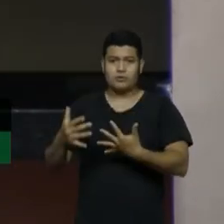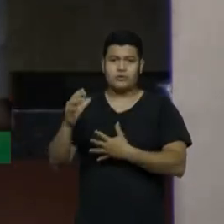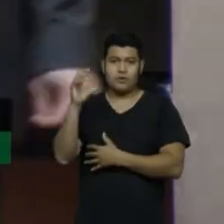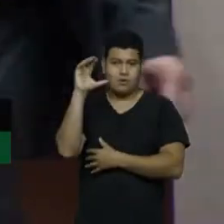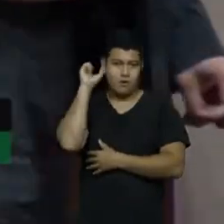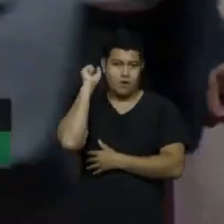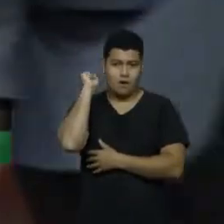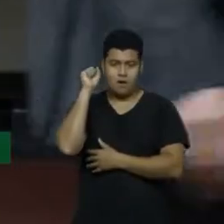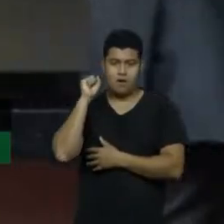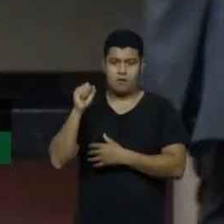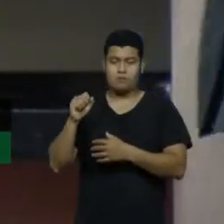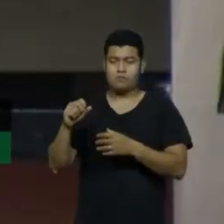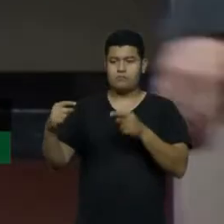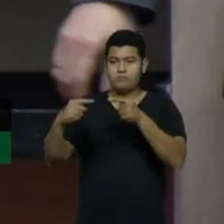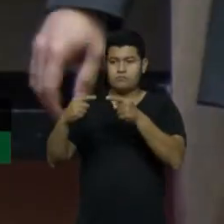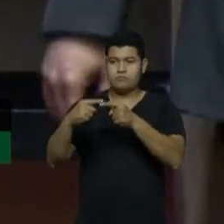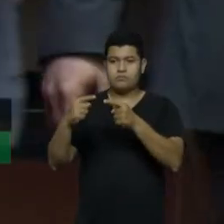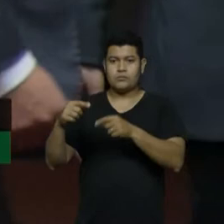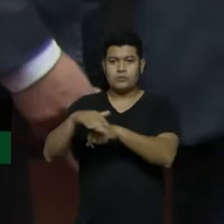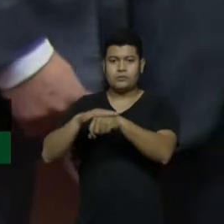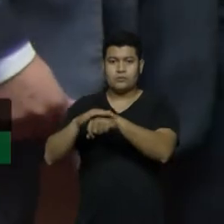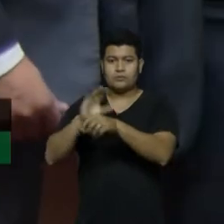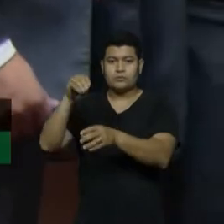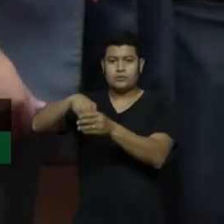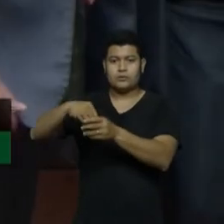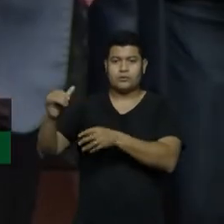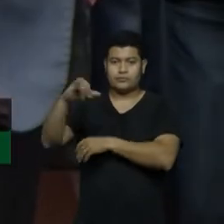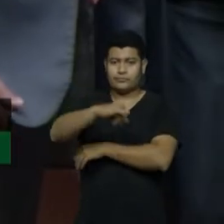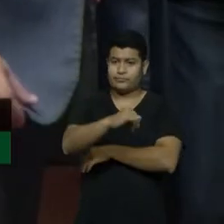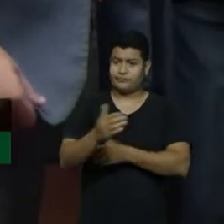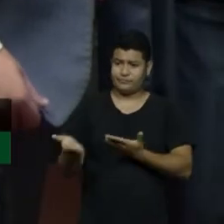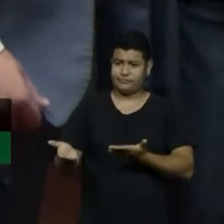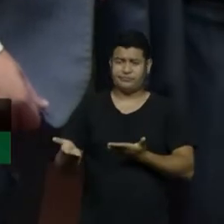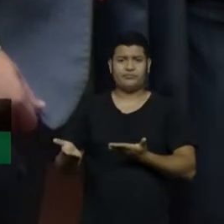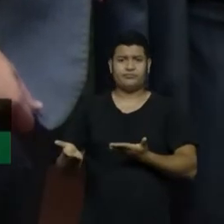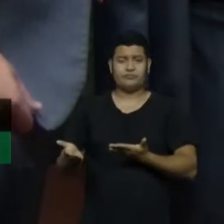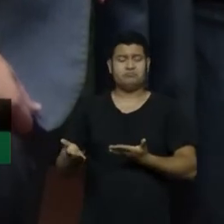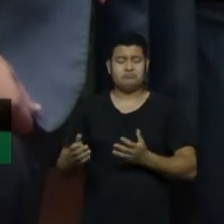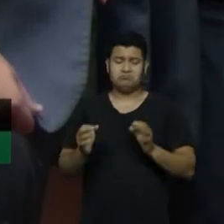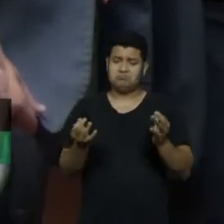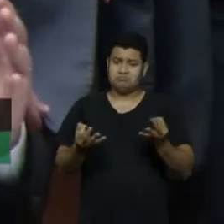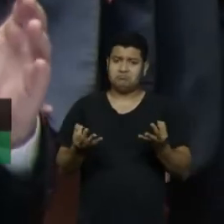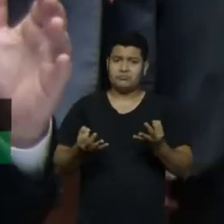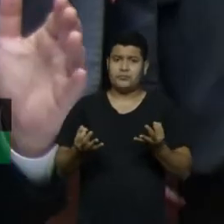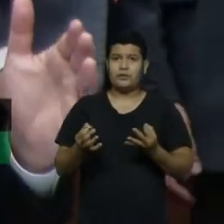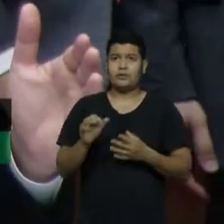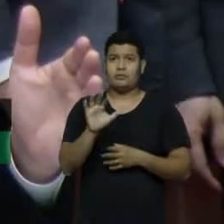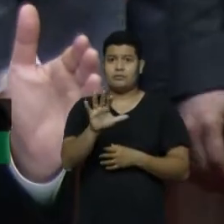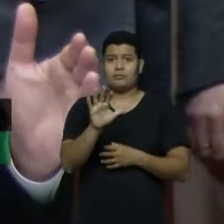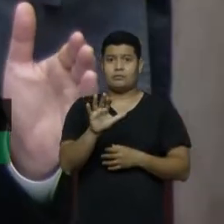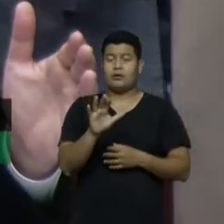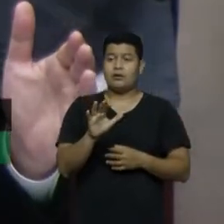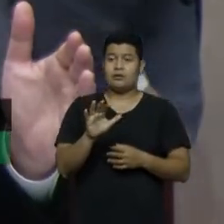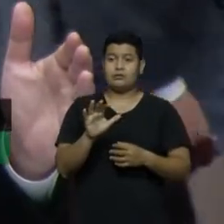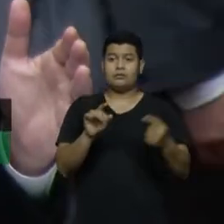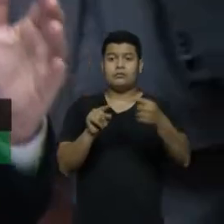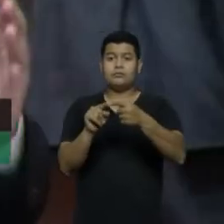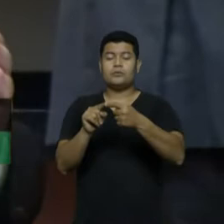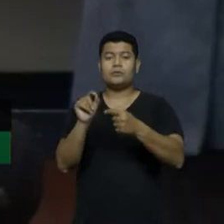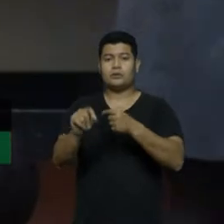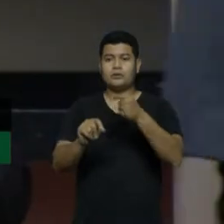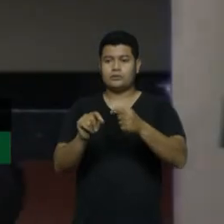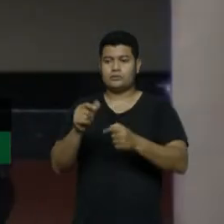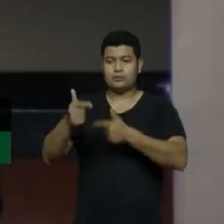Mas isso deveria ser quando o avião está para o serviço ao qual foi contratado, que